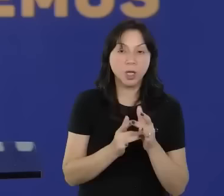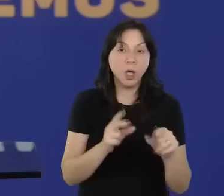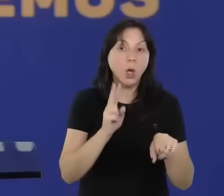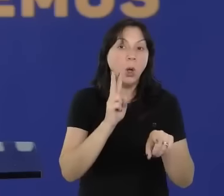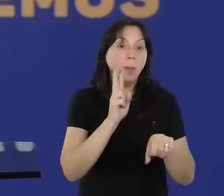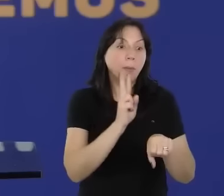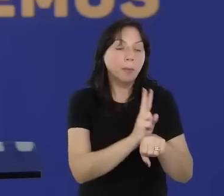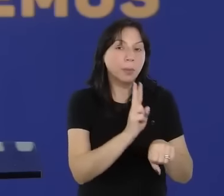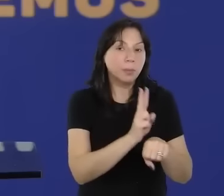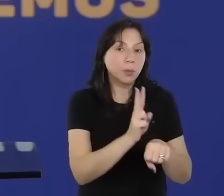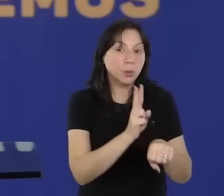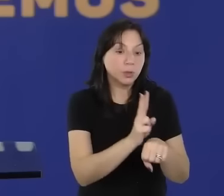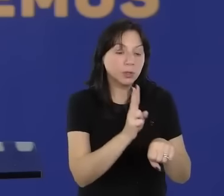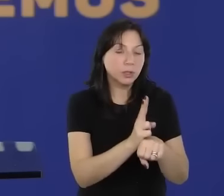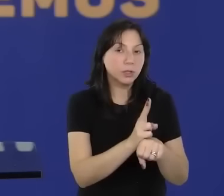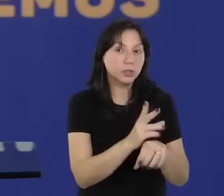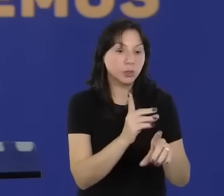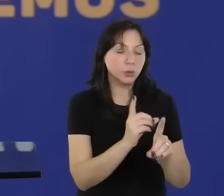tentação